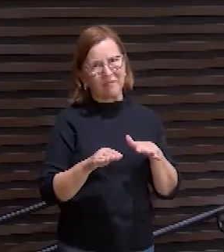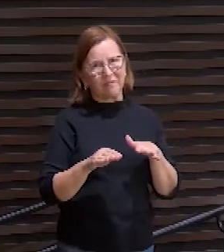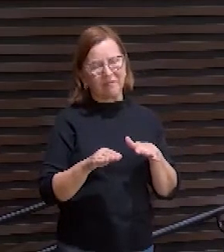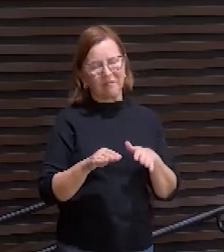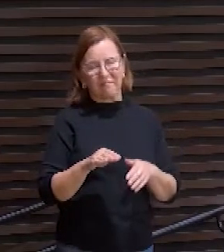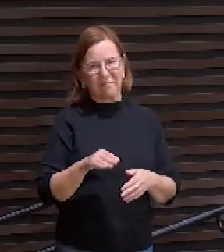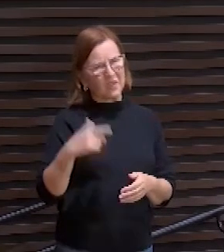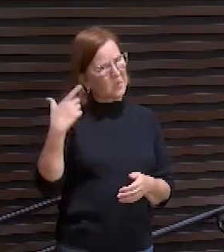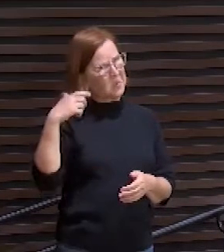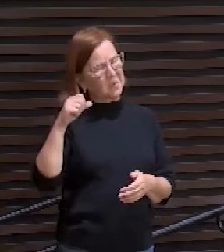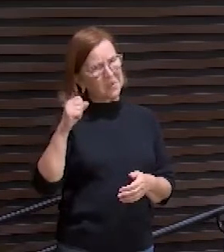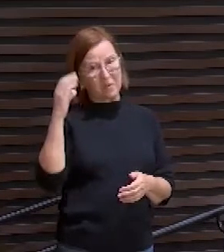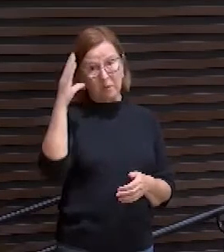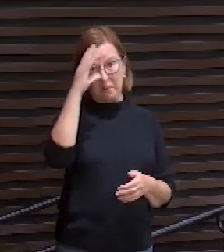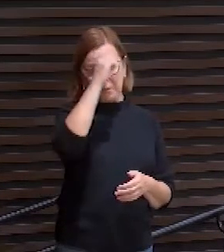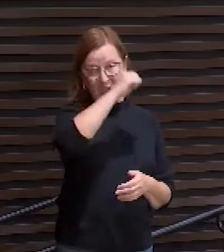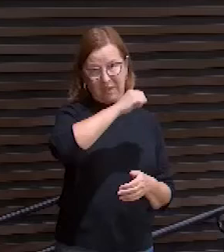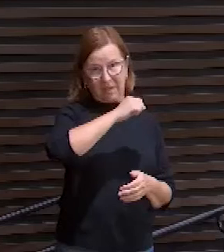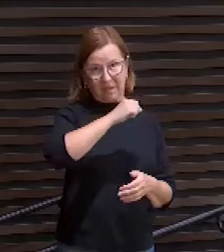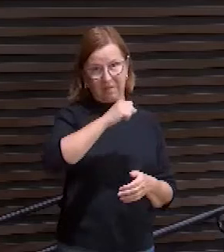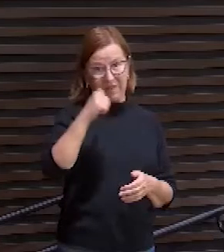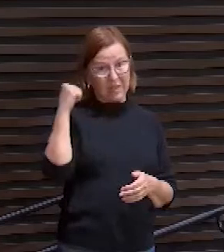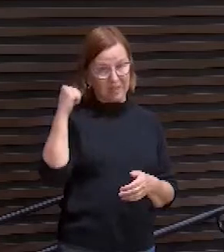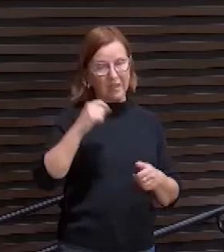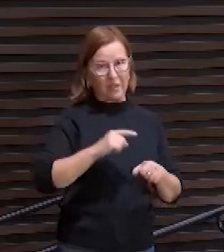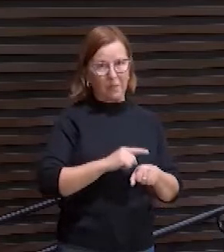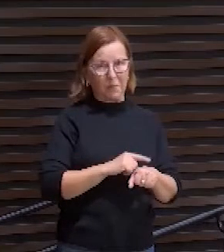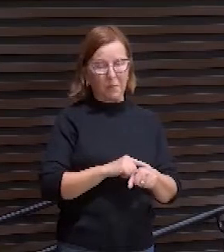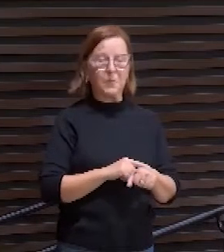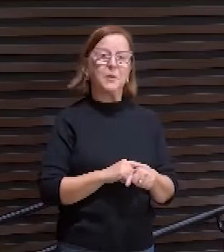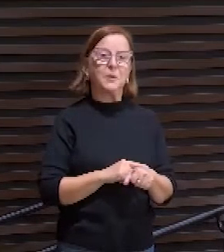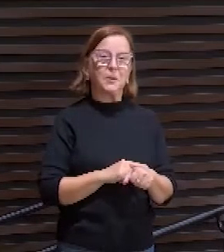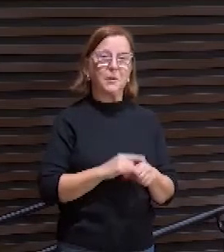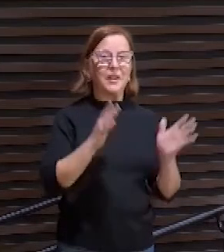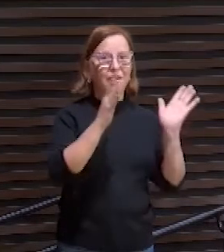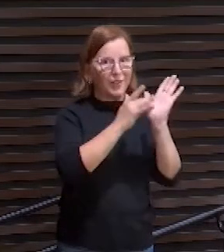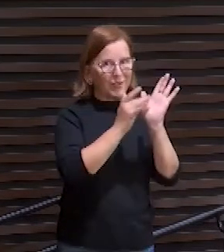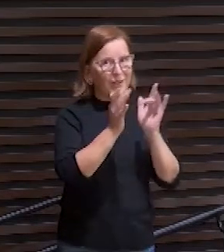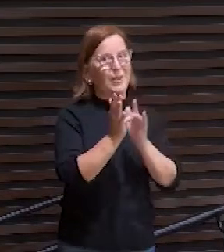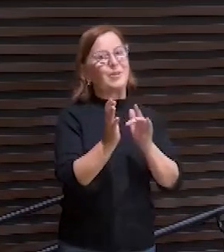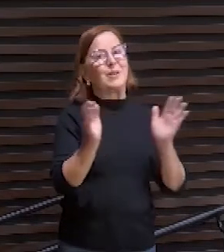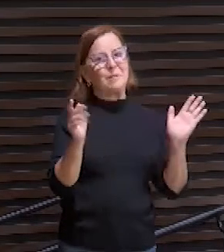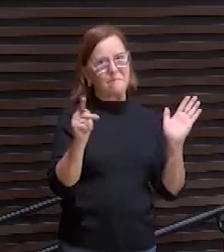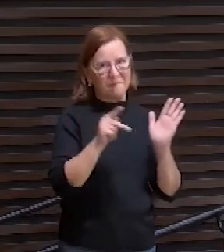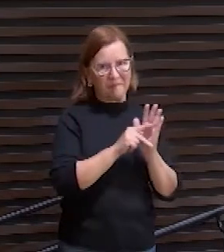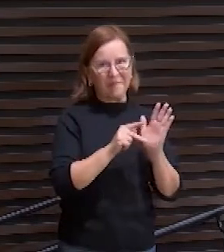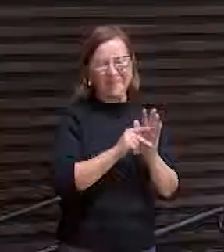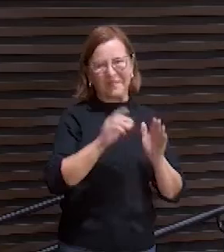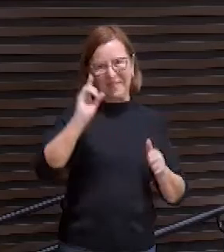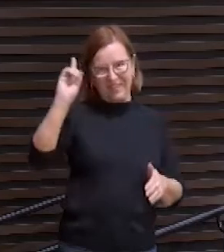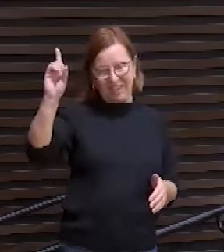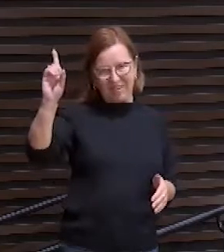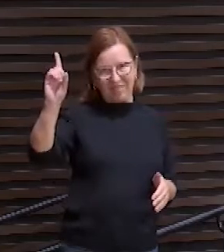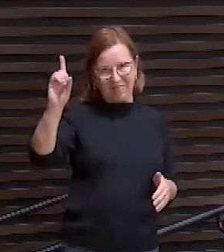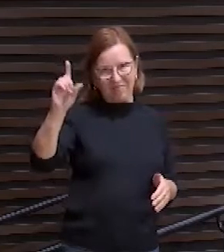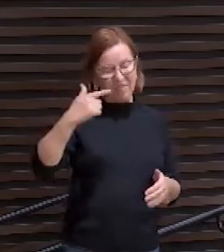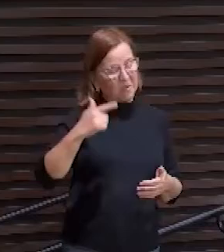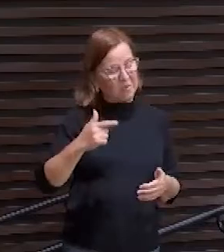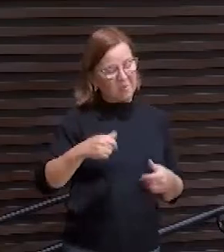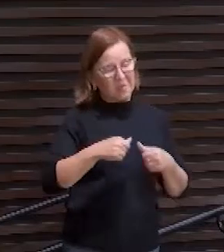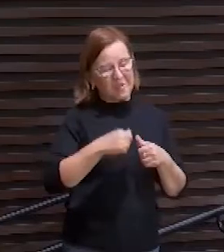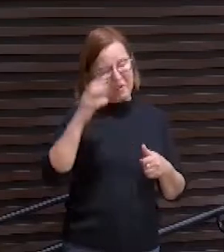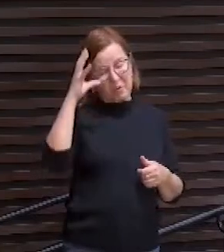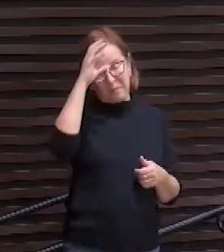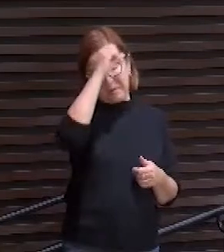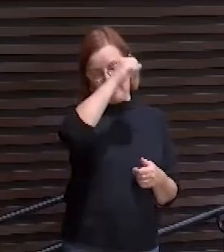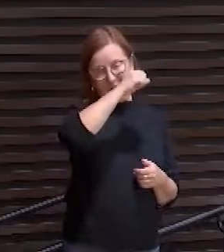conseguisse compreender naquele momento que Jesus era o próprio Deus. Ele não tinha essa compreensão. Por